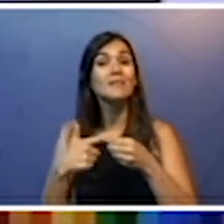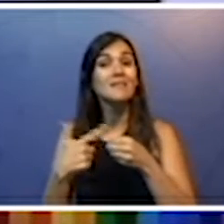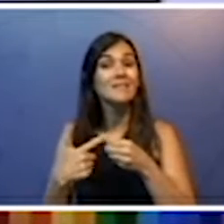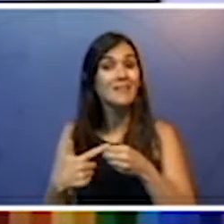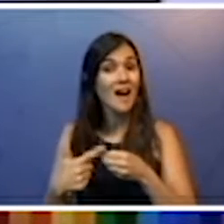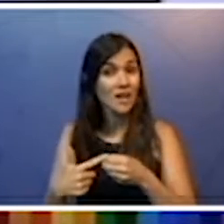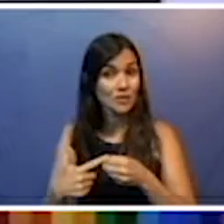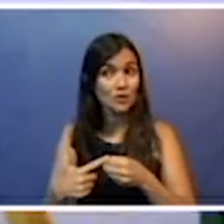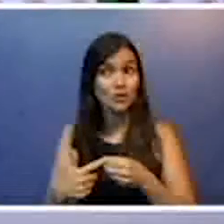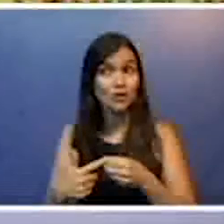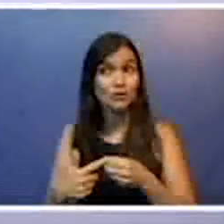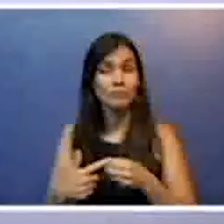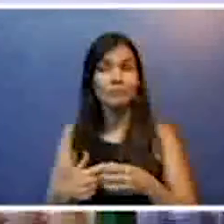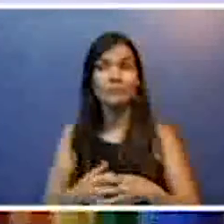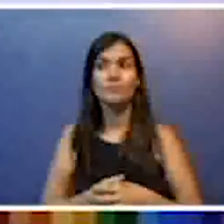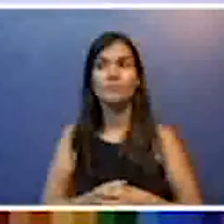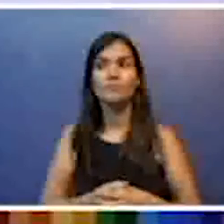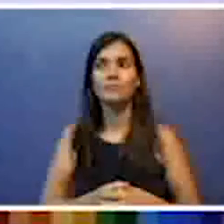tá?